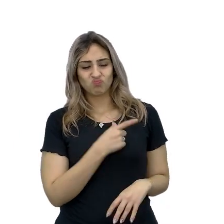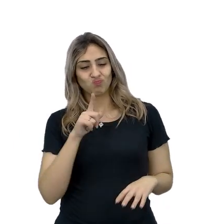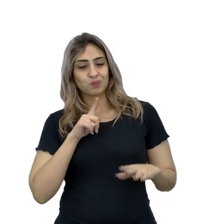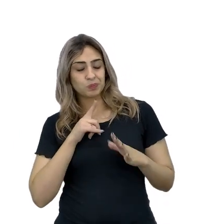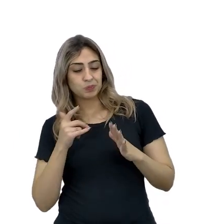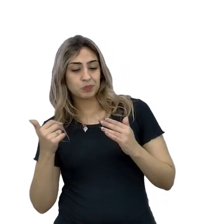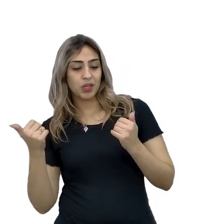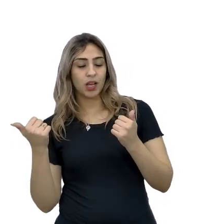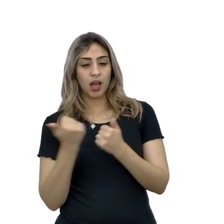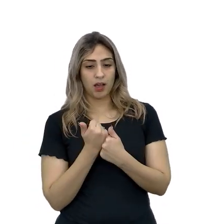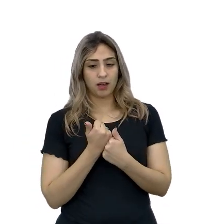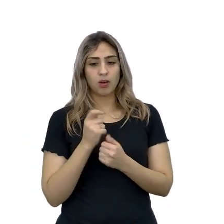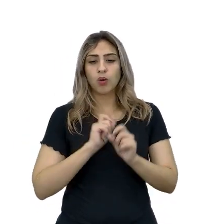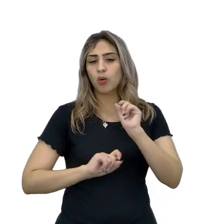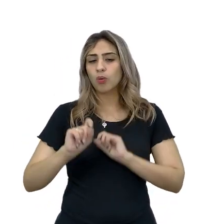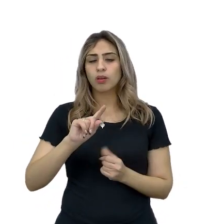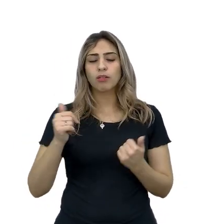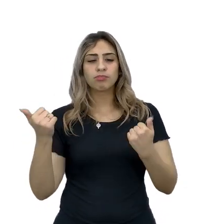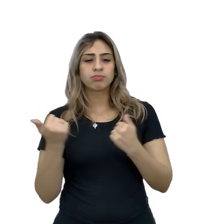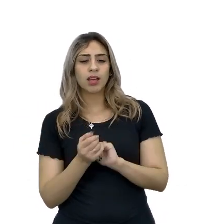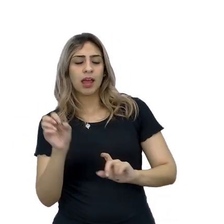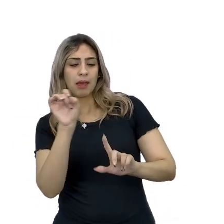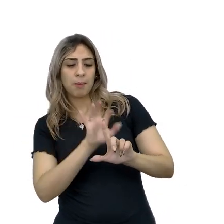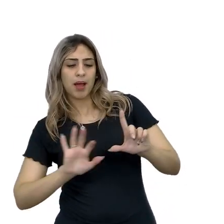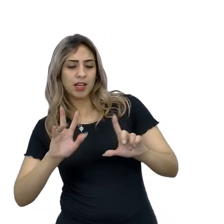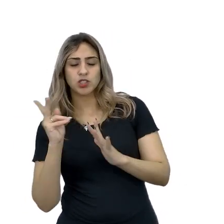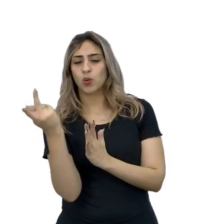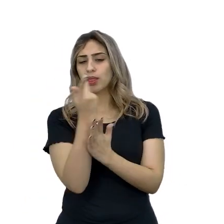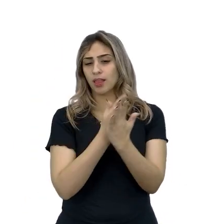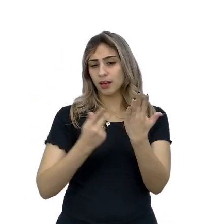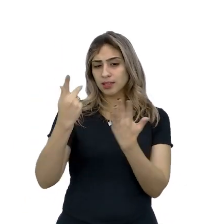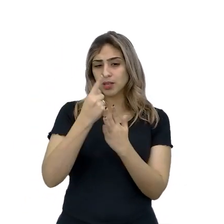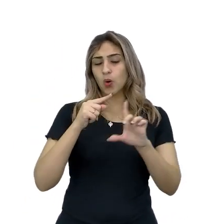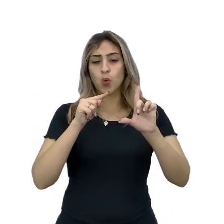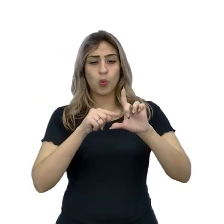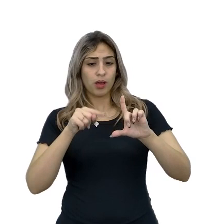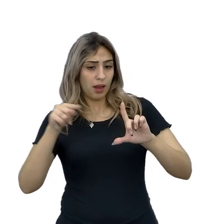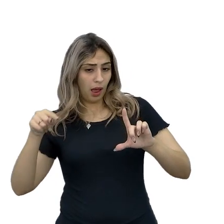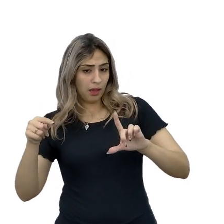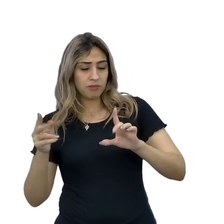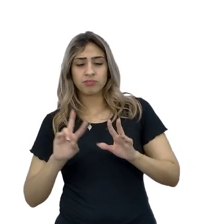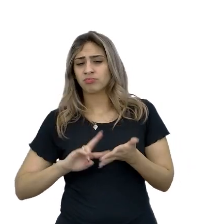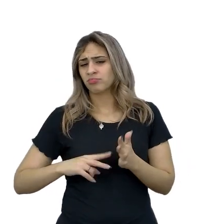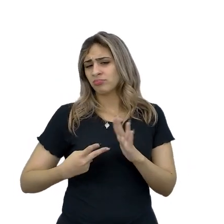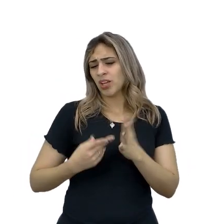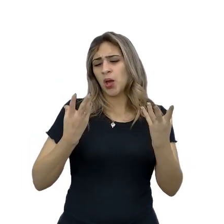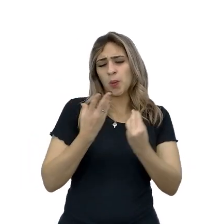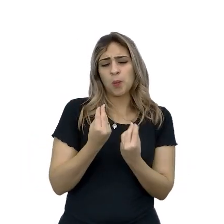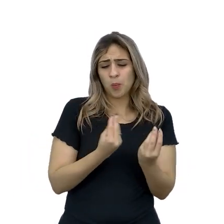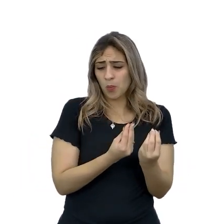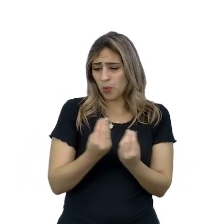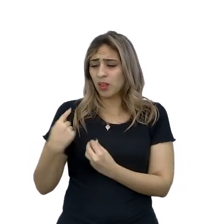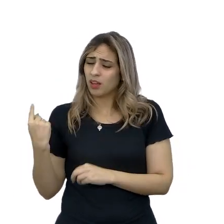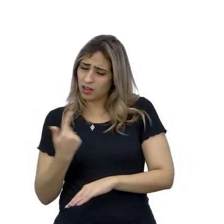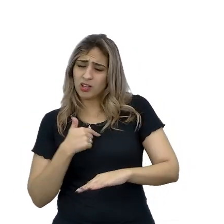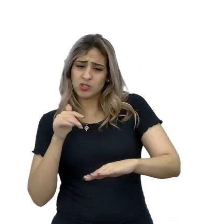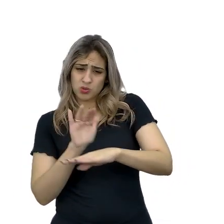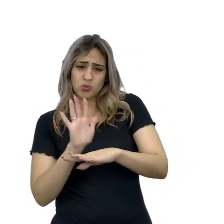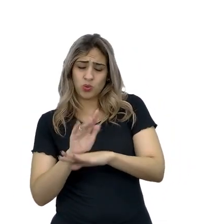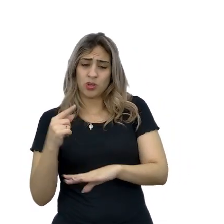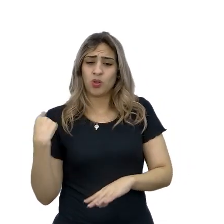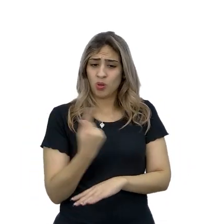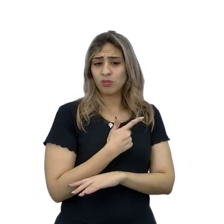suporte. Quem é o suporte? É a imagem, é o desenho, é o gráfico, que muitas vezes ajudam os